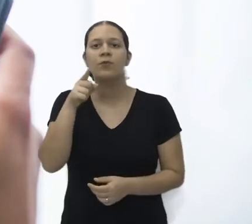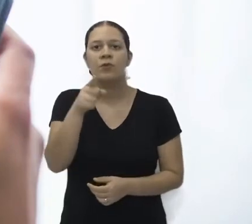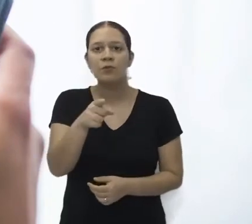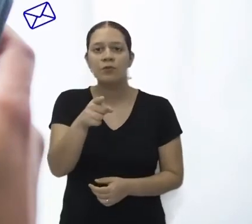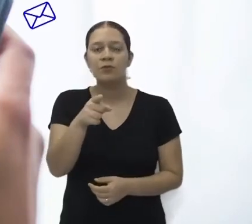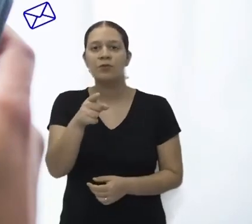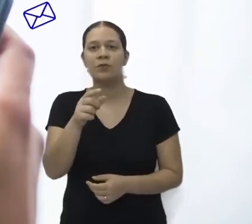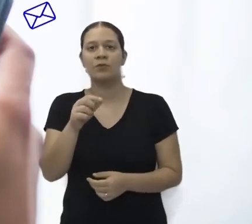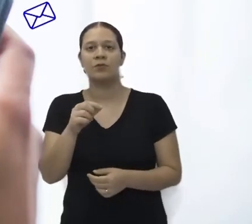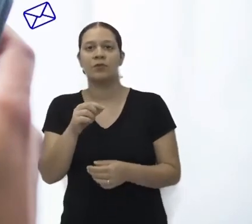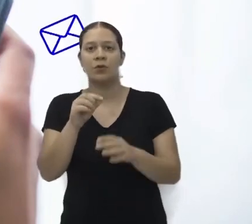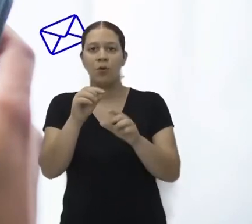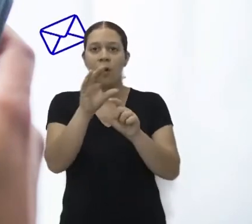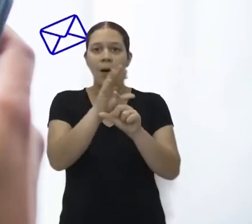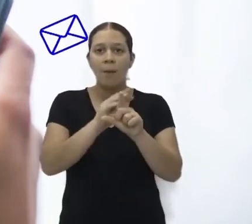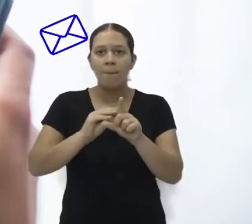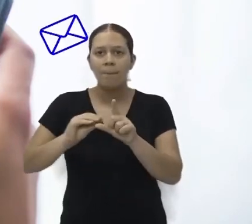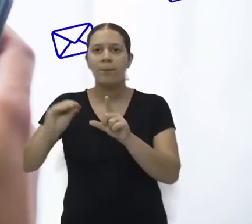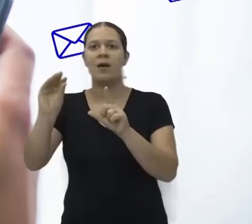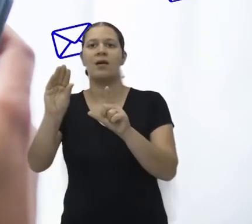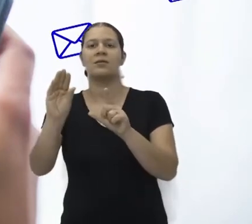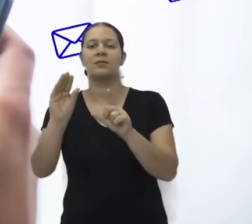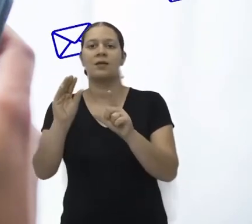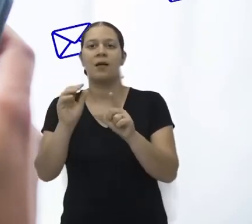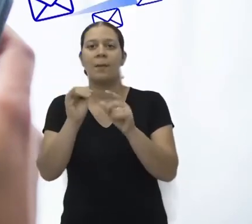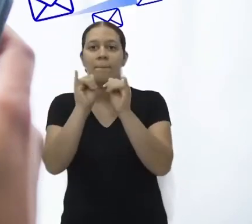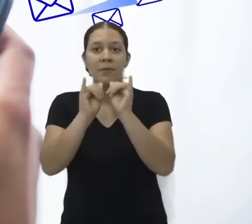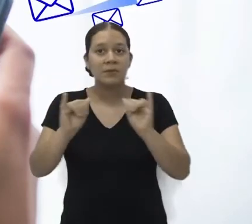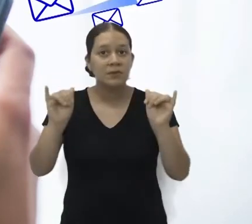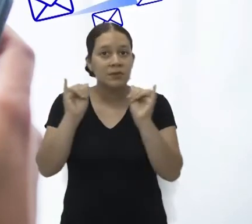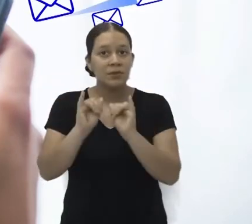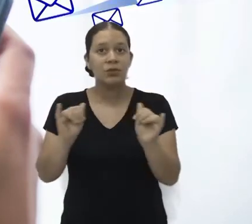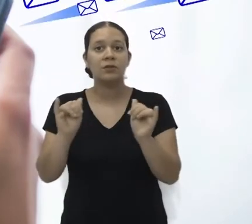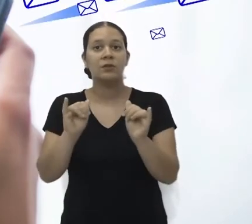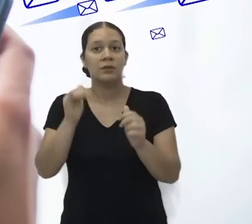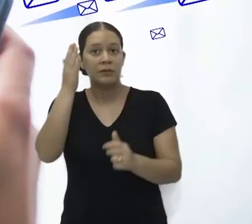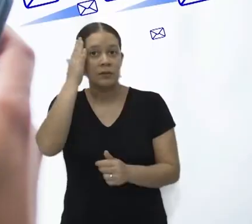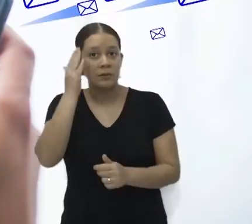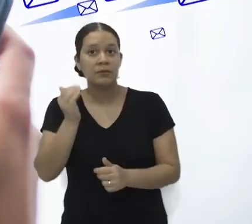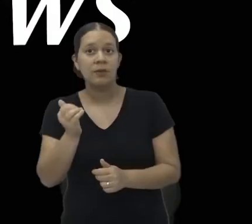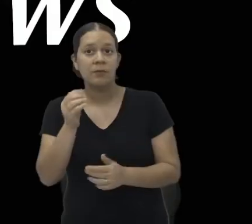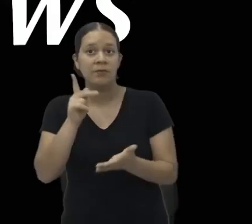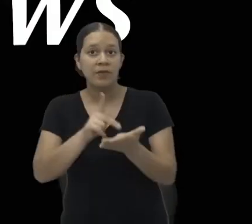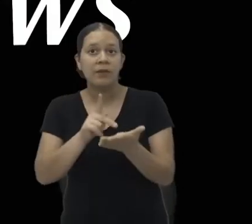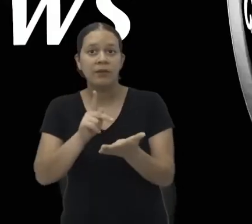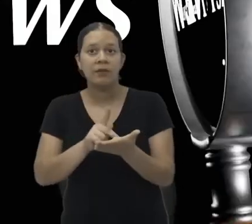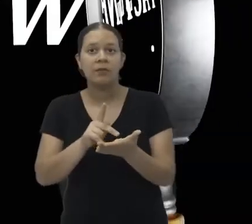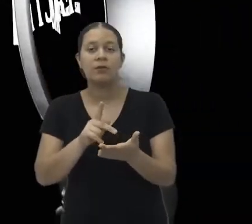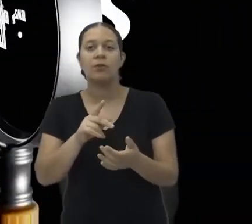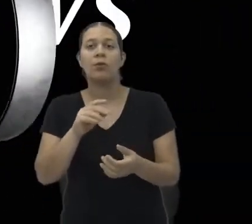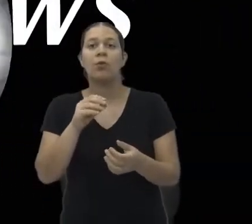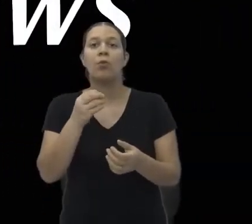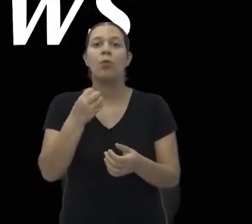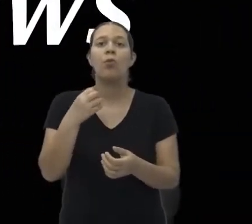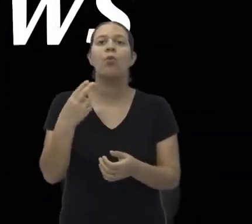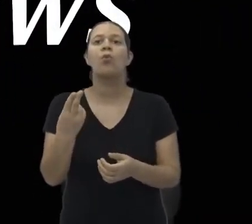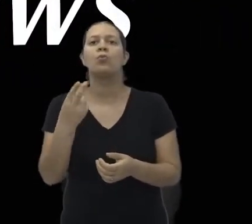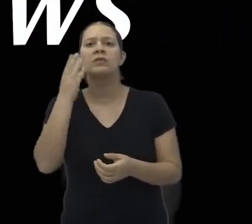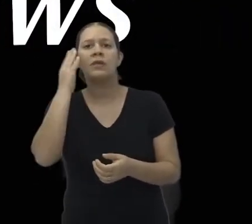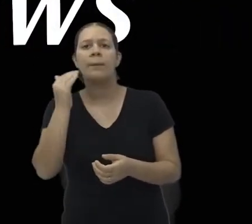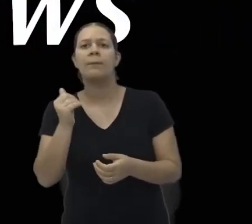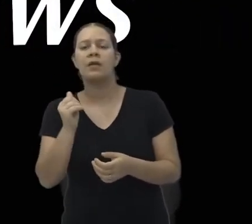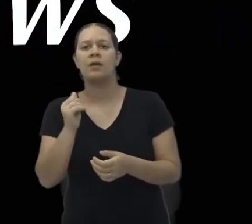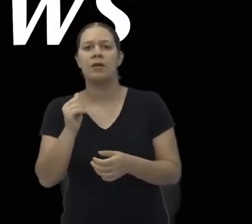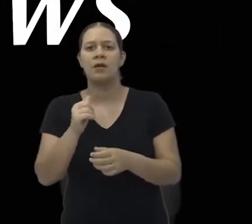você repassa mensagens para os amigos e familiares sem antes avaliar? E como podemos separar